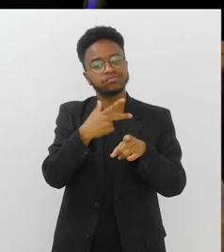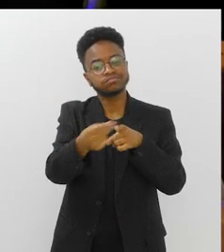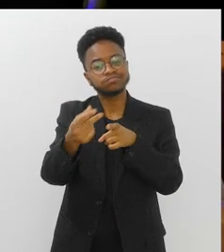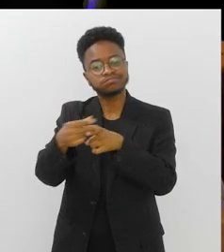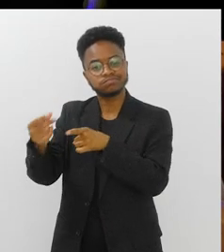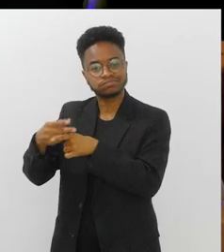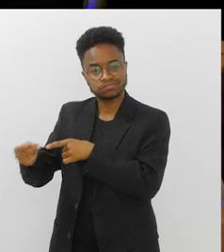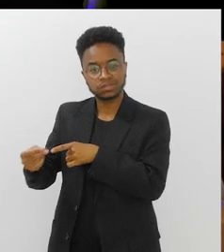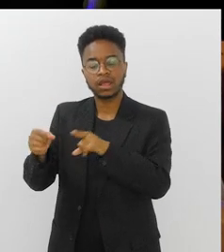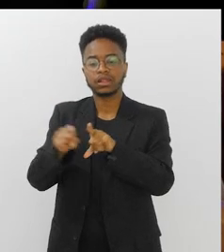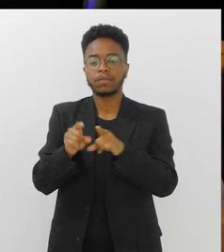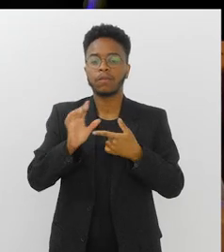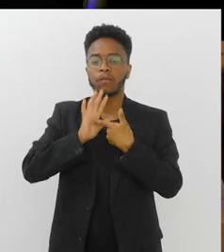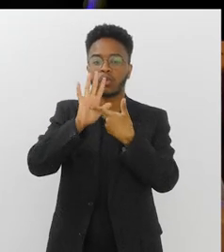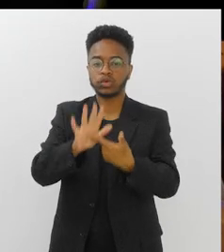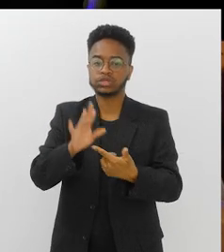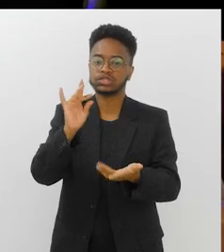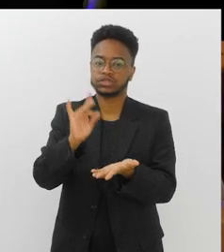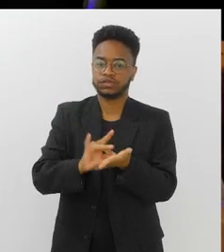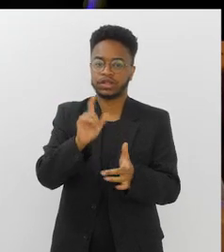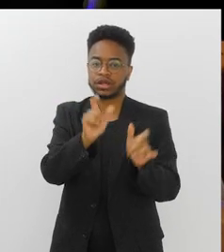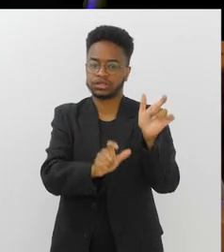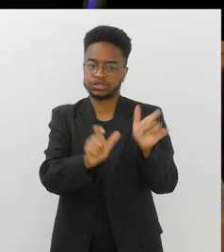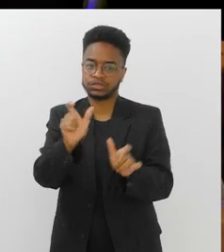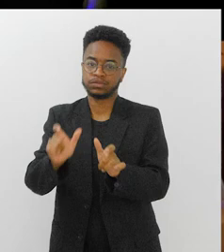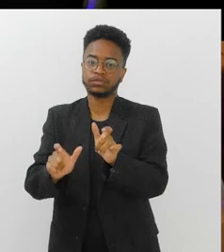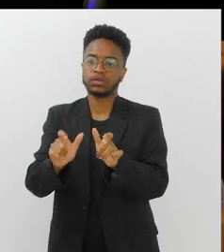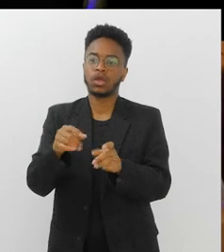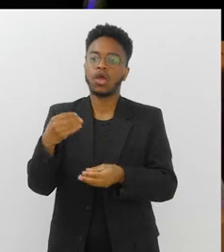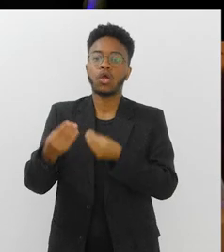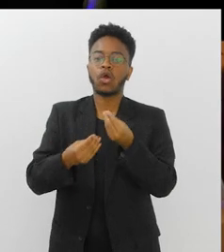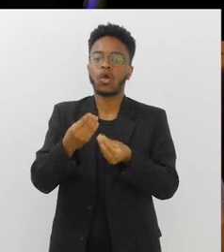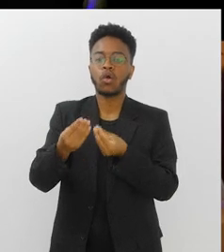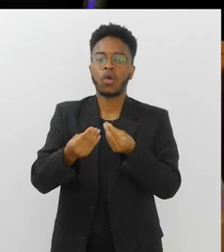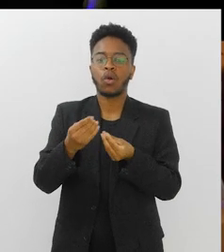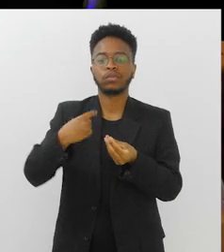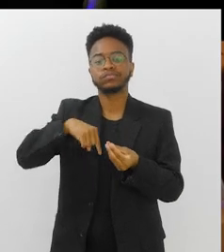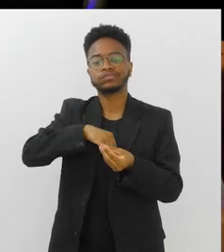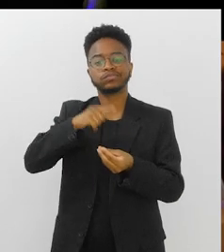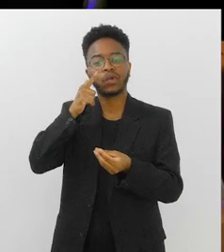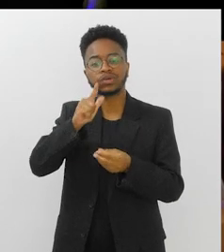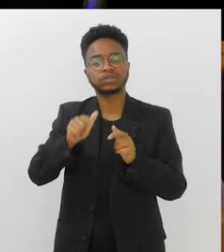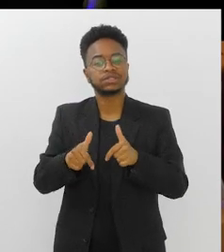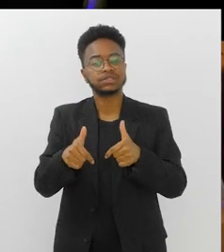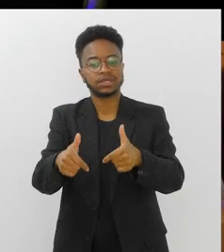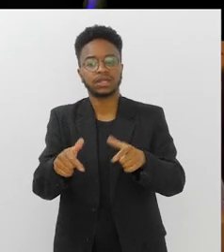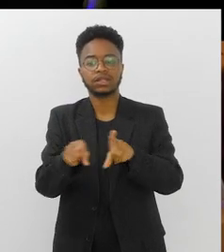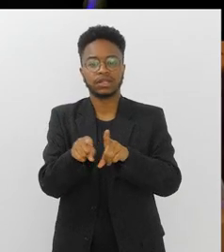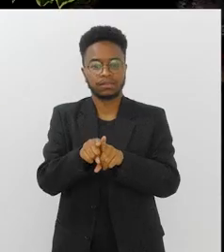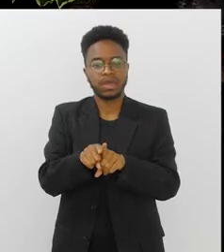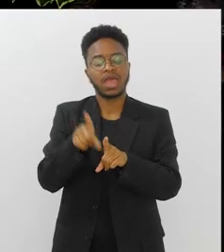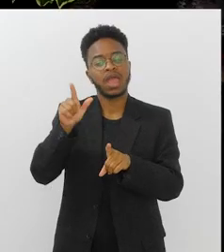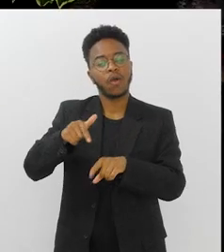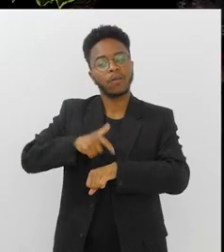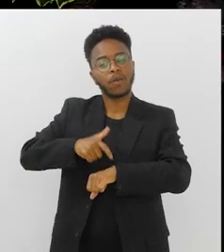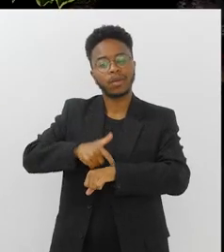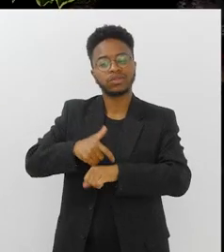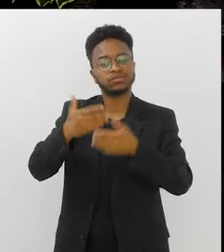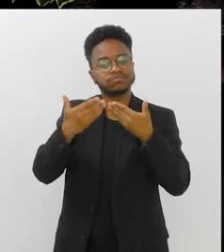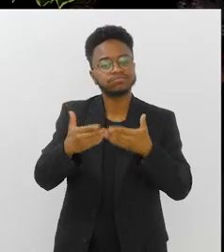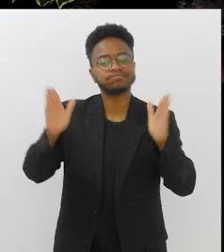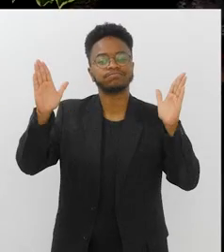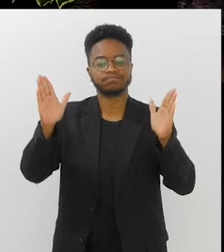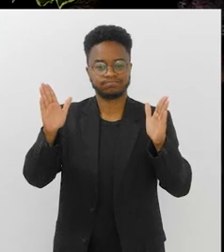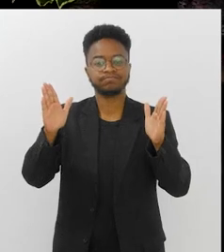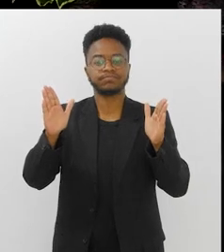dessas conquistas né de mostrar realmente pras pessoas é um pouco daquilo que a gente pode fazer é é um uma porta de entrada